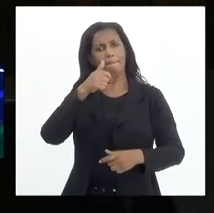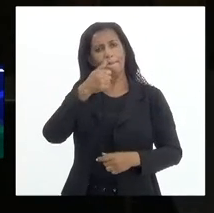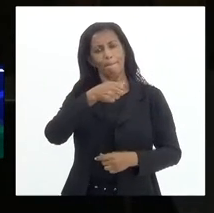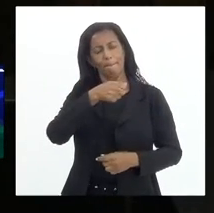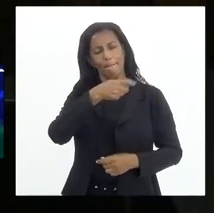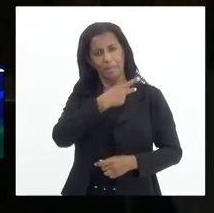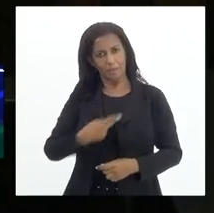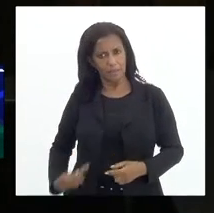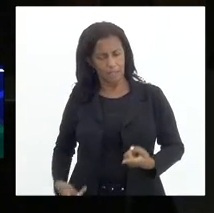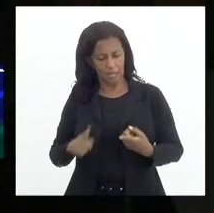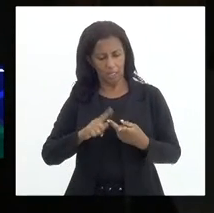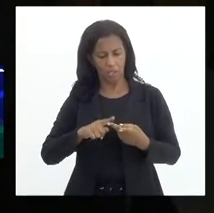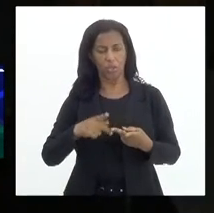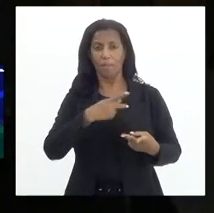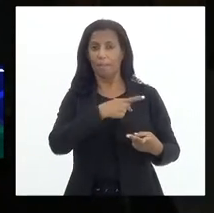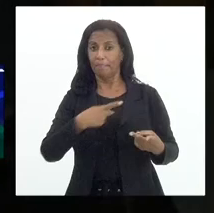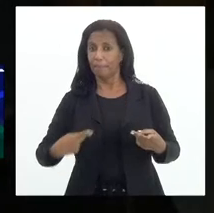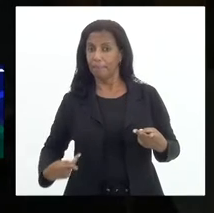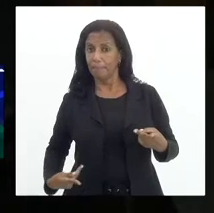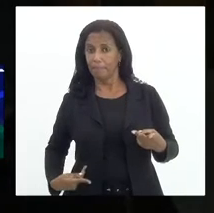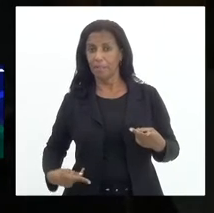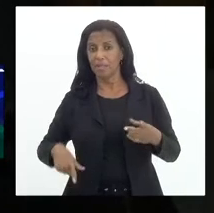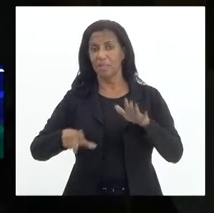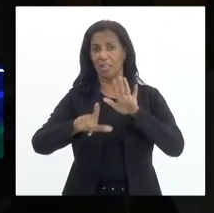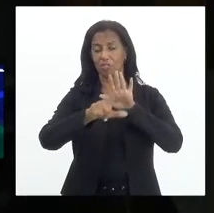os presidentes das casas